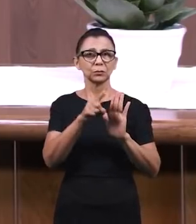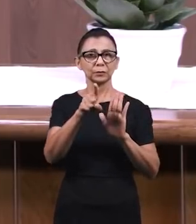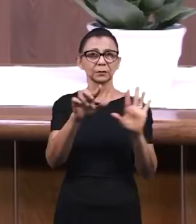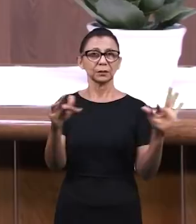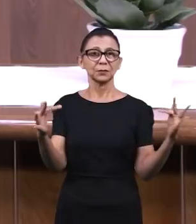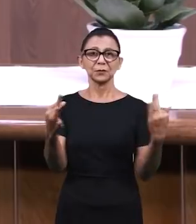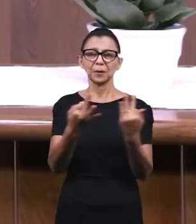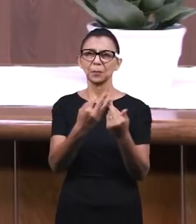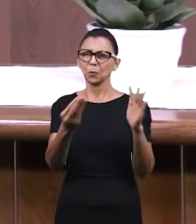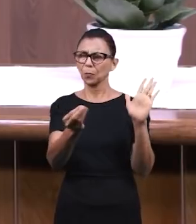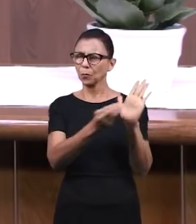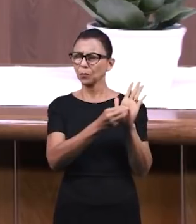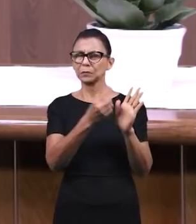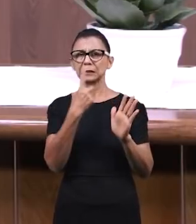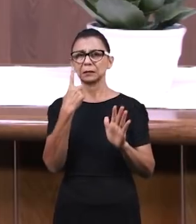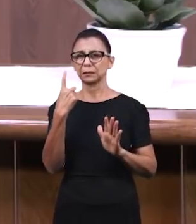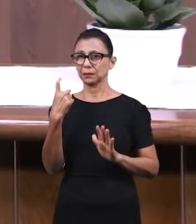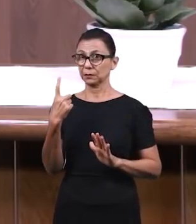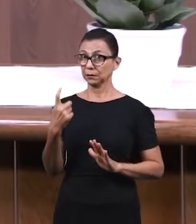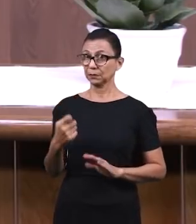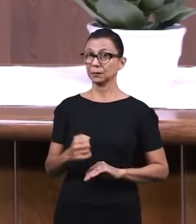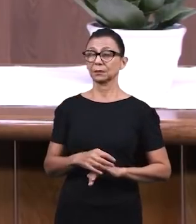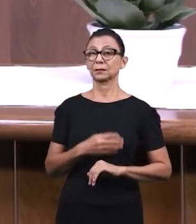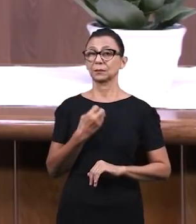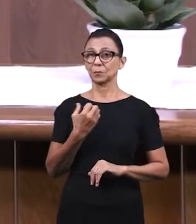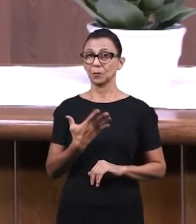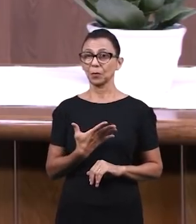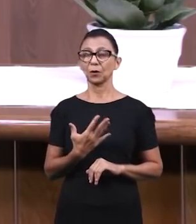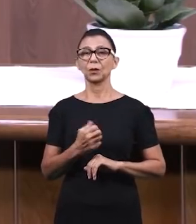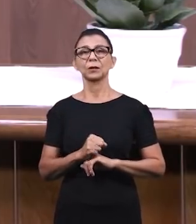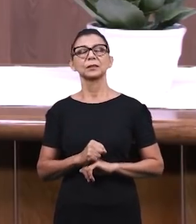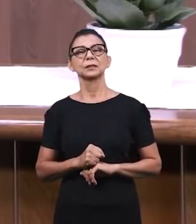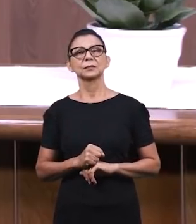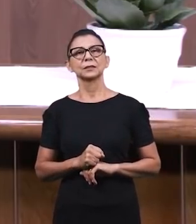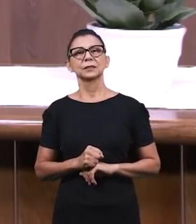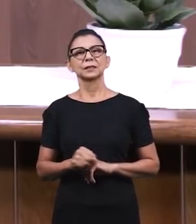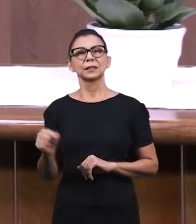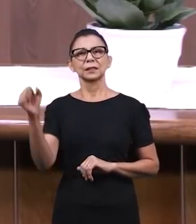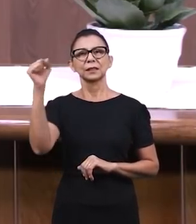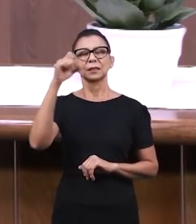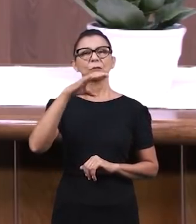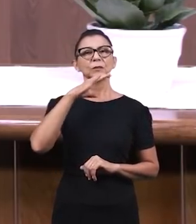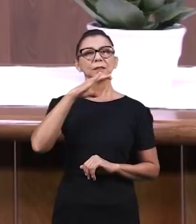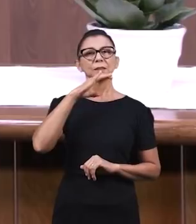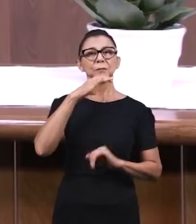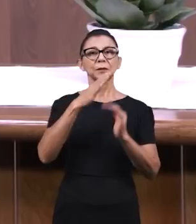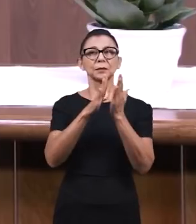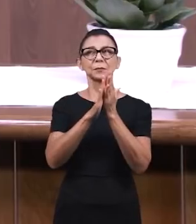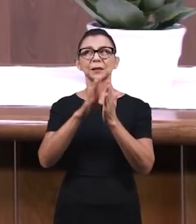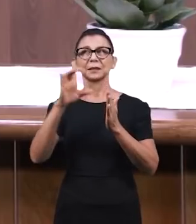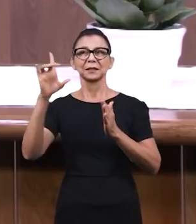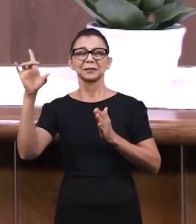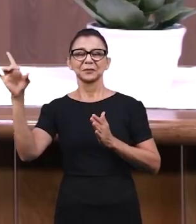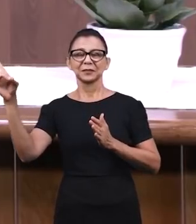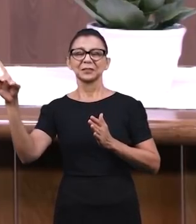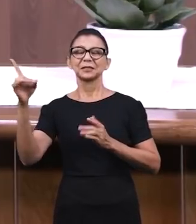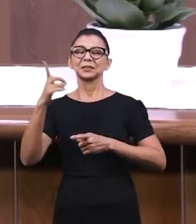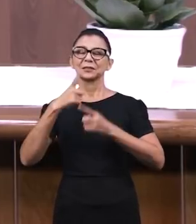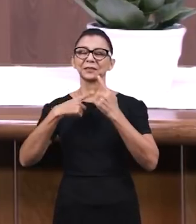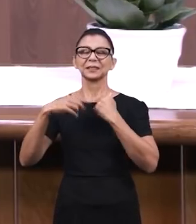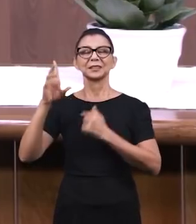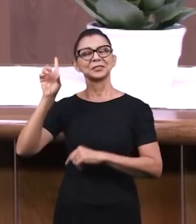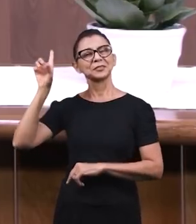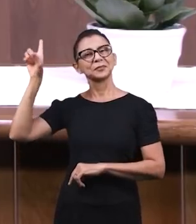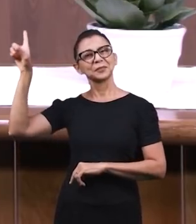e para toda a sua família. Conteúdos que são muito interessantes, que trazem aprendizado e conhecimento da palavra de Deus e daquilo